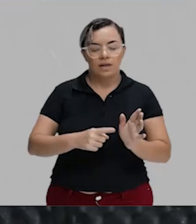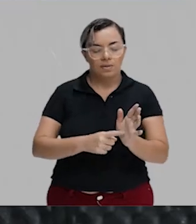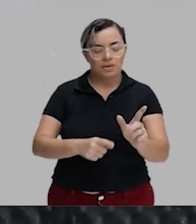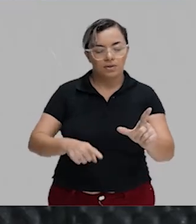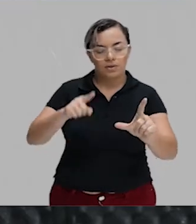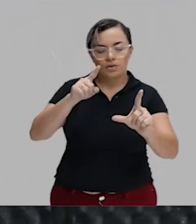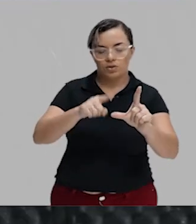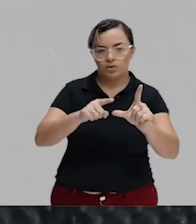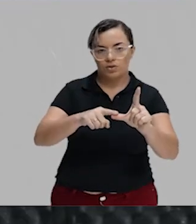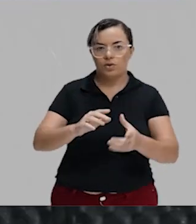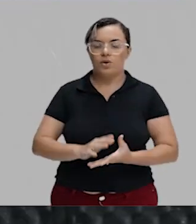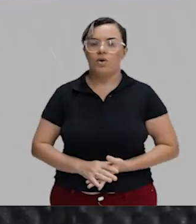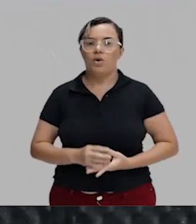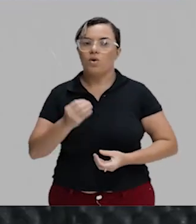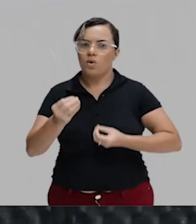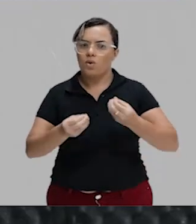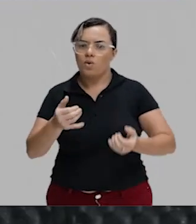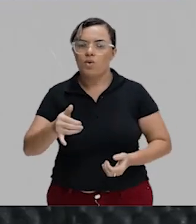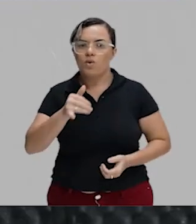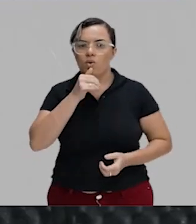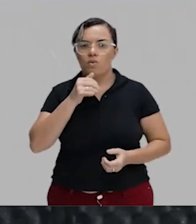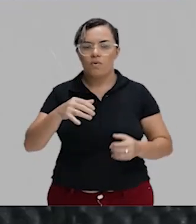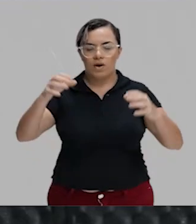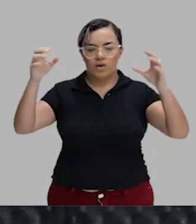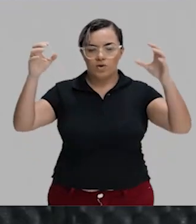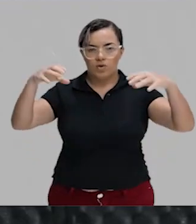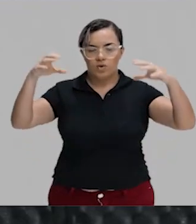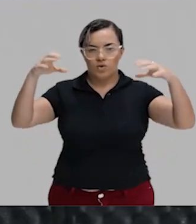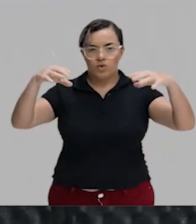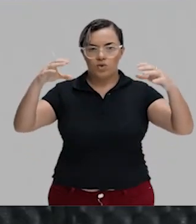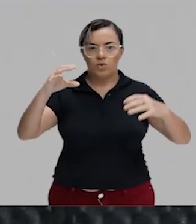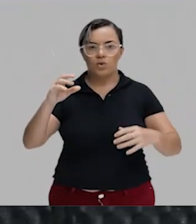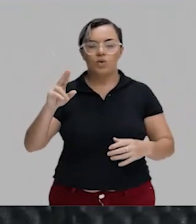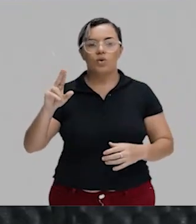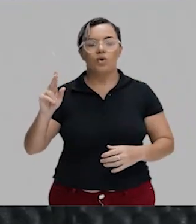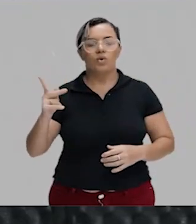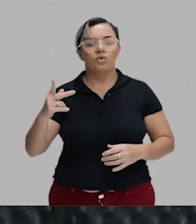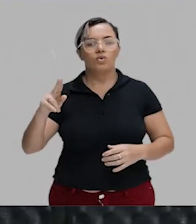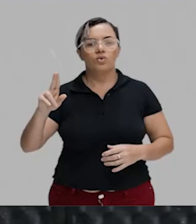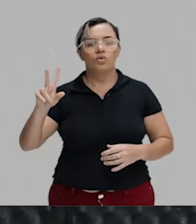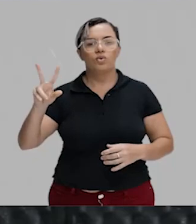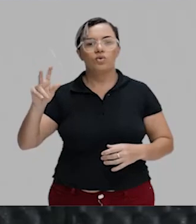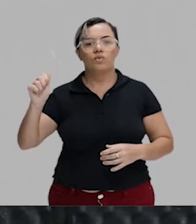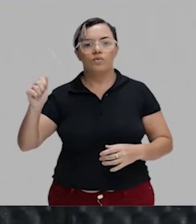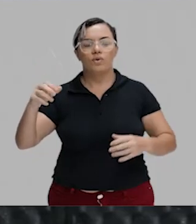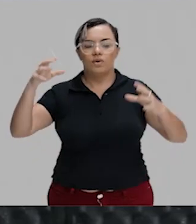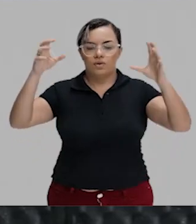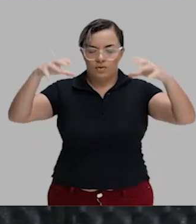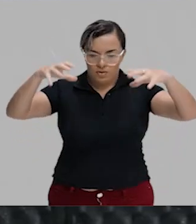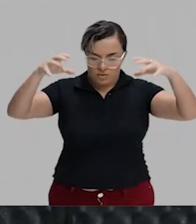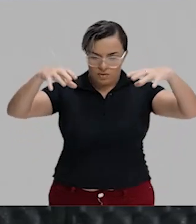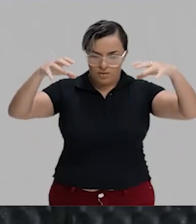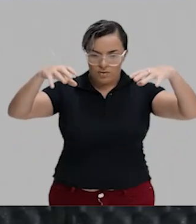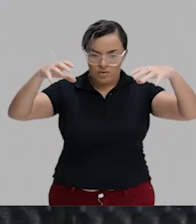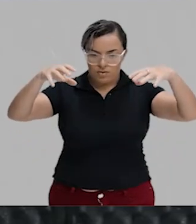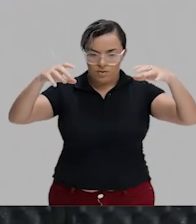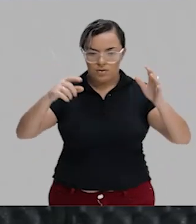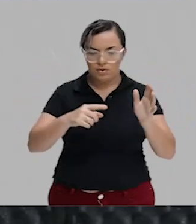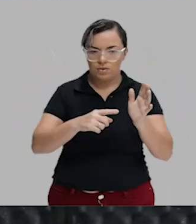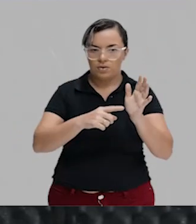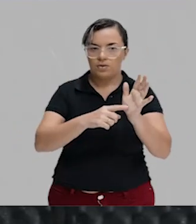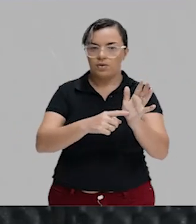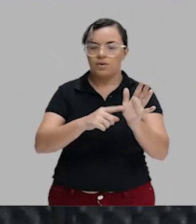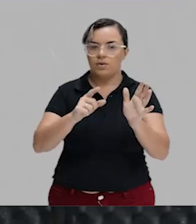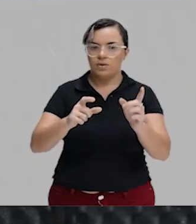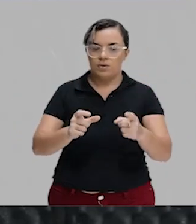assim, ó, chuva. Quando eu falo chuva, eu estou dando ênfase, inicia